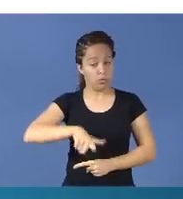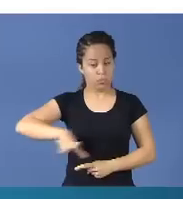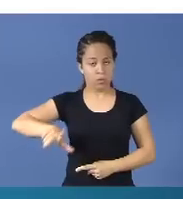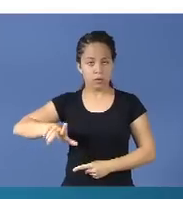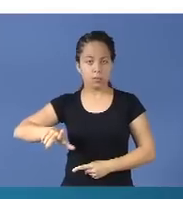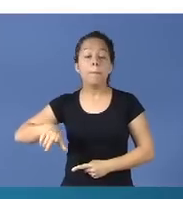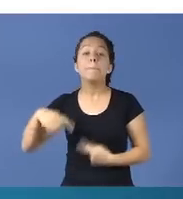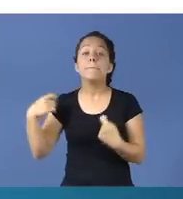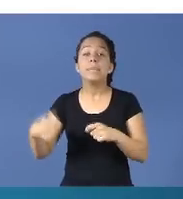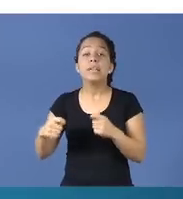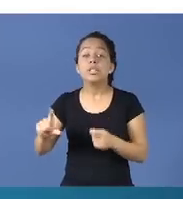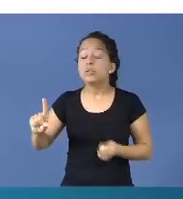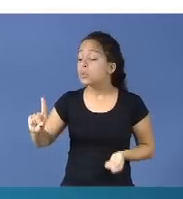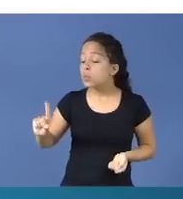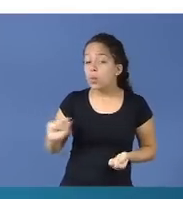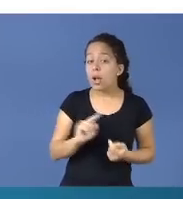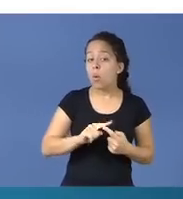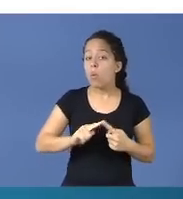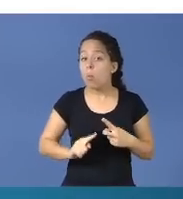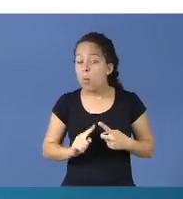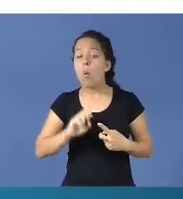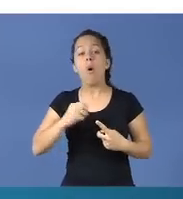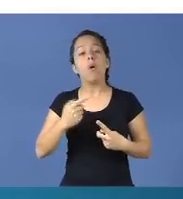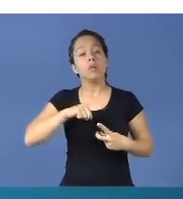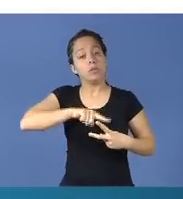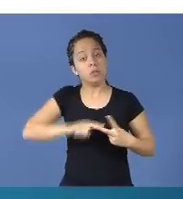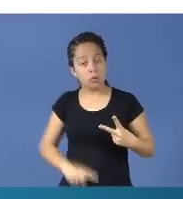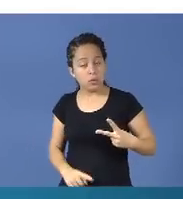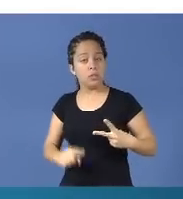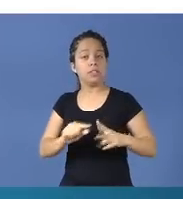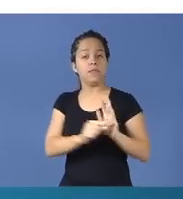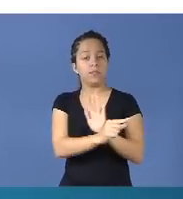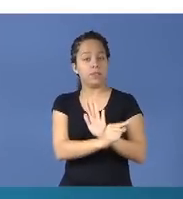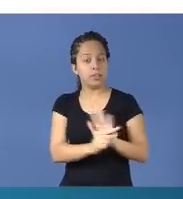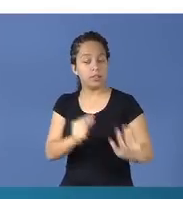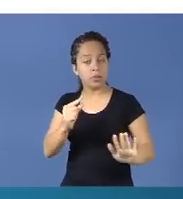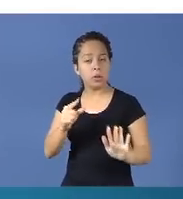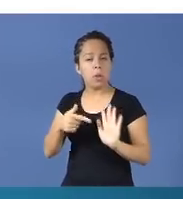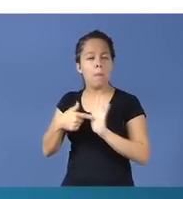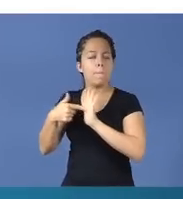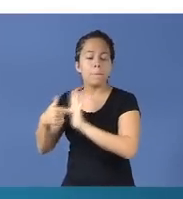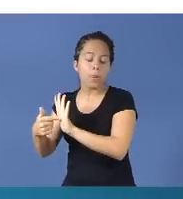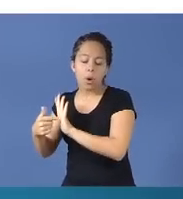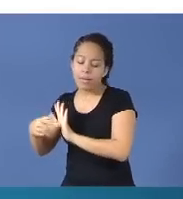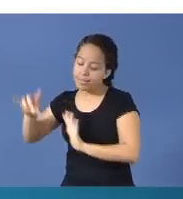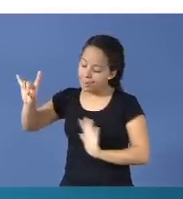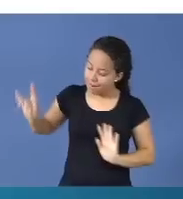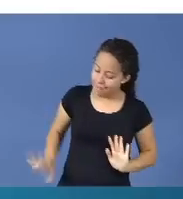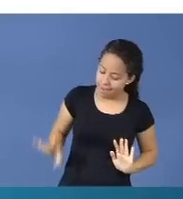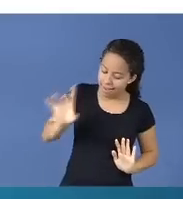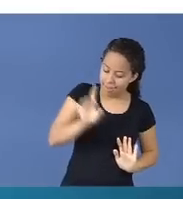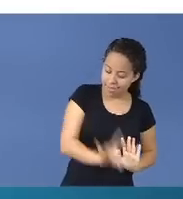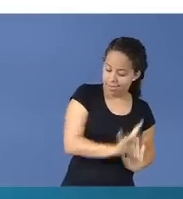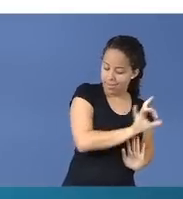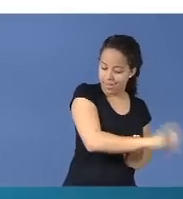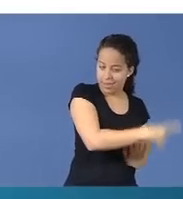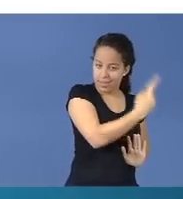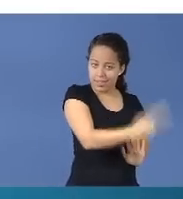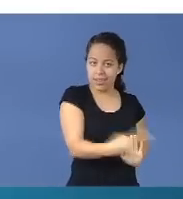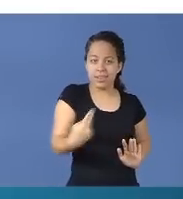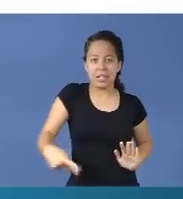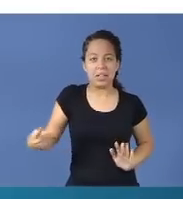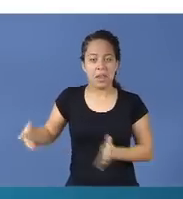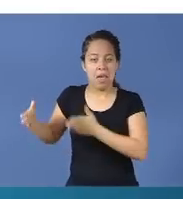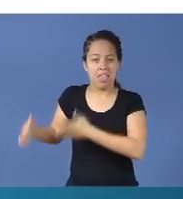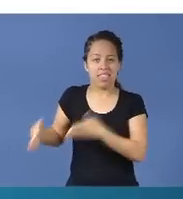dois versículos que caracterizam cada uma destas três etapas da reconstrução dos muros. Os irmãos podem, para